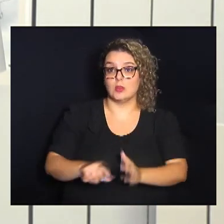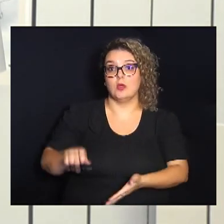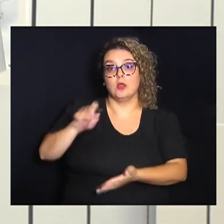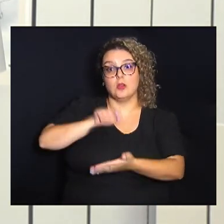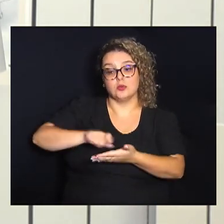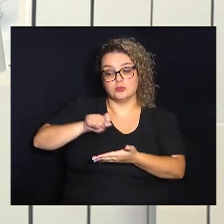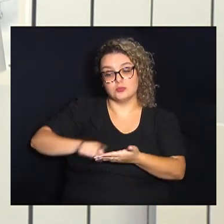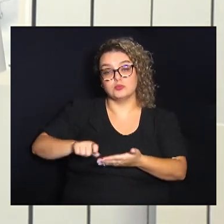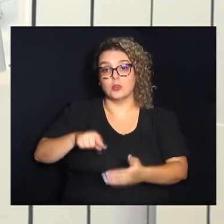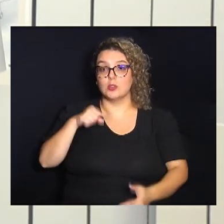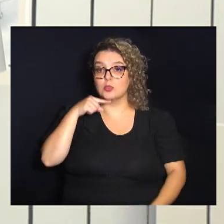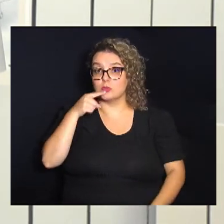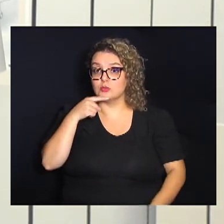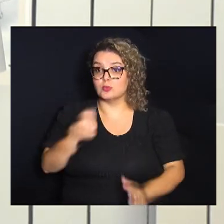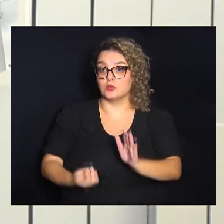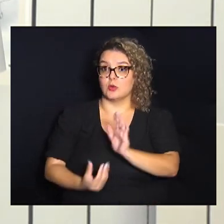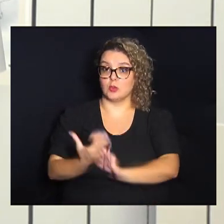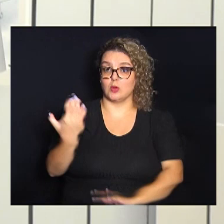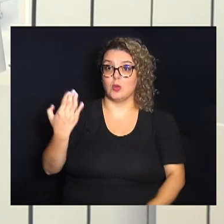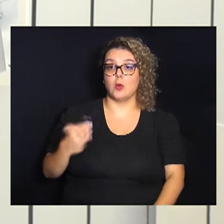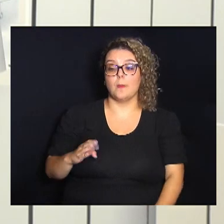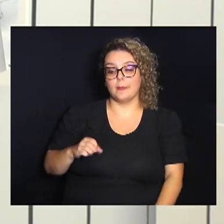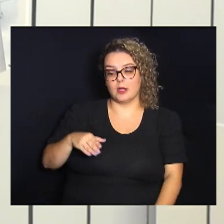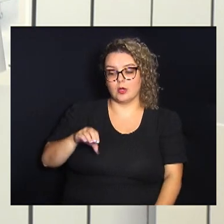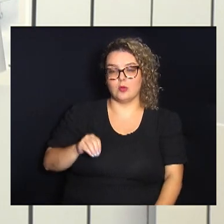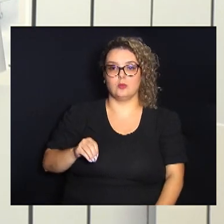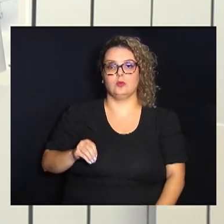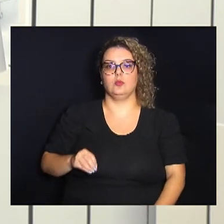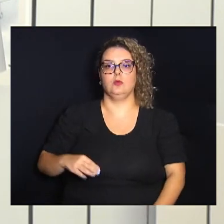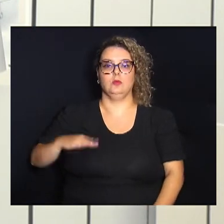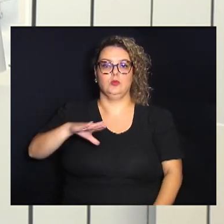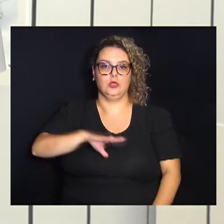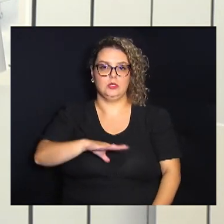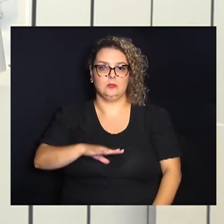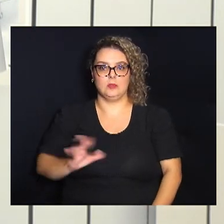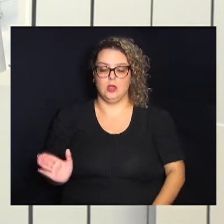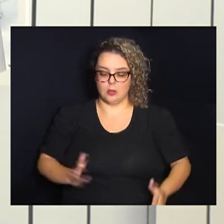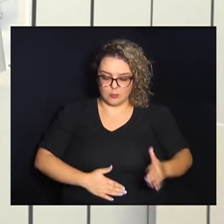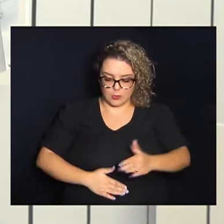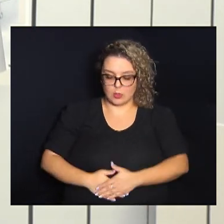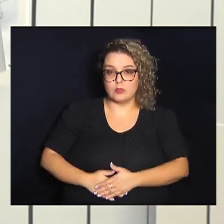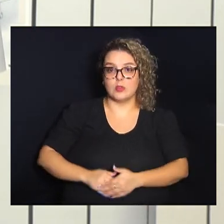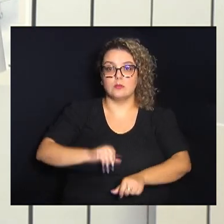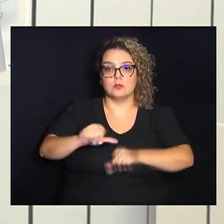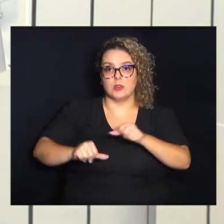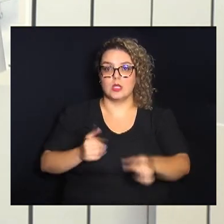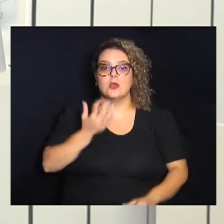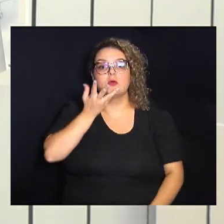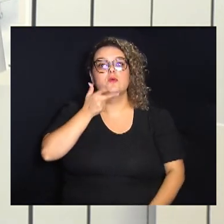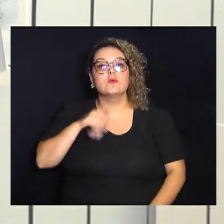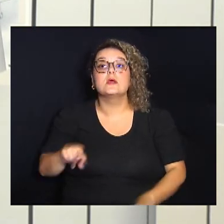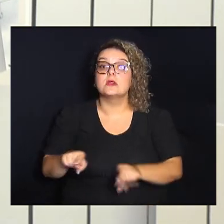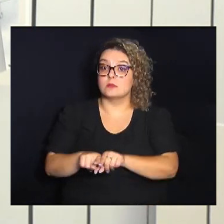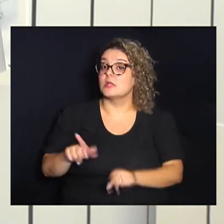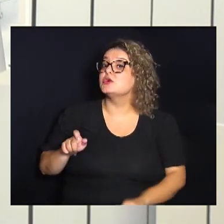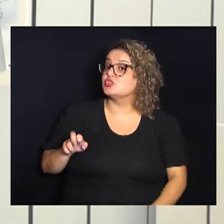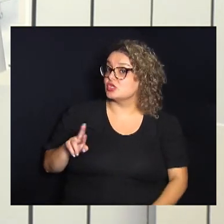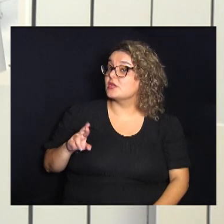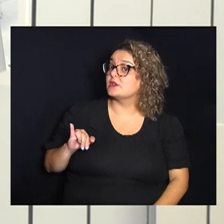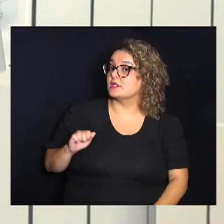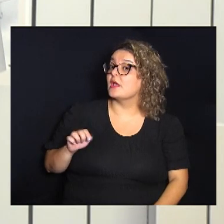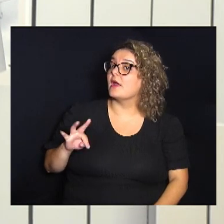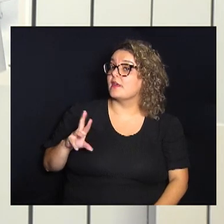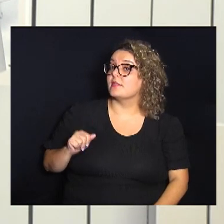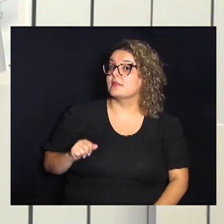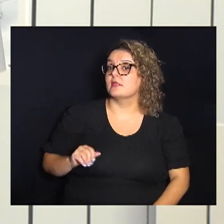Magoga, que cria o Banco Municipal de Fraldas Descartáveis Infantis e Geriátricas, destinado